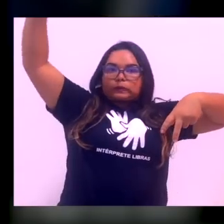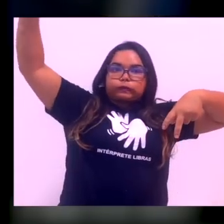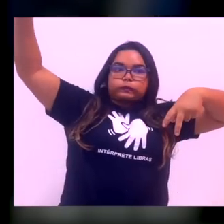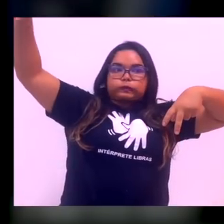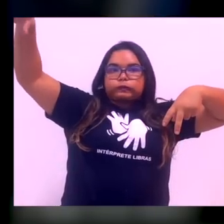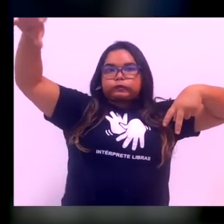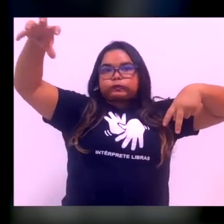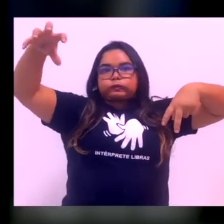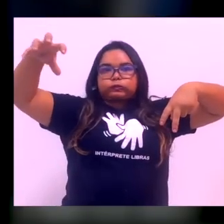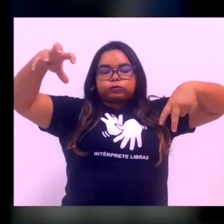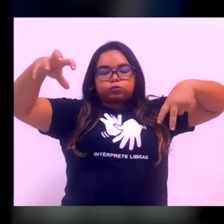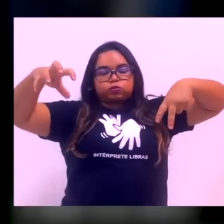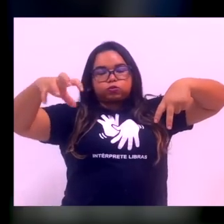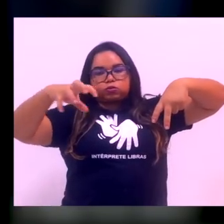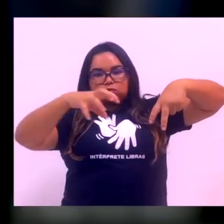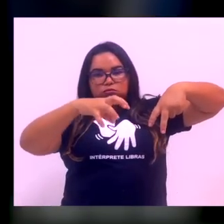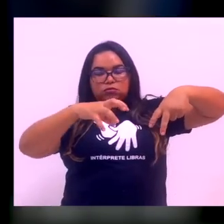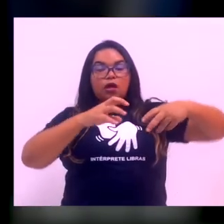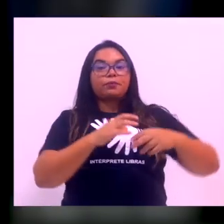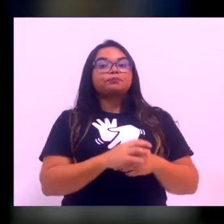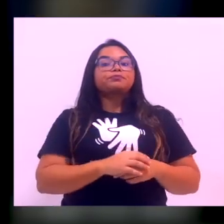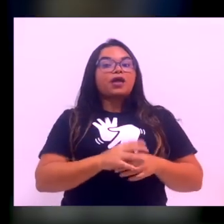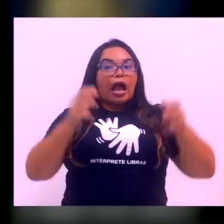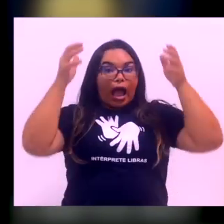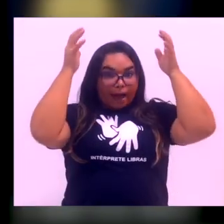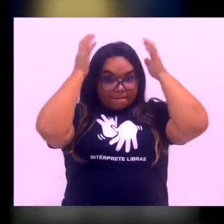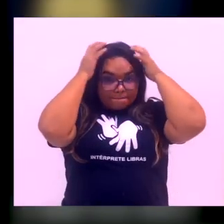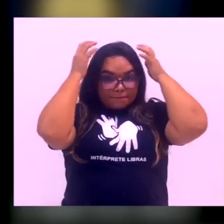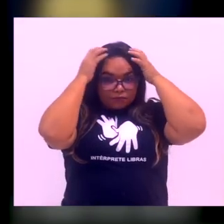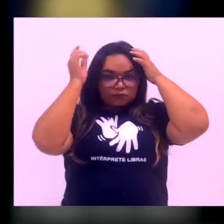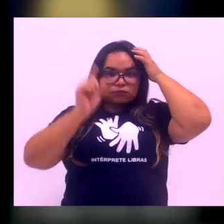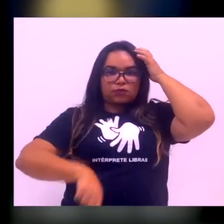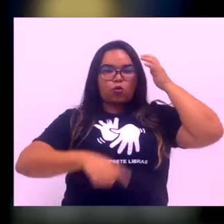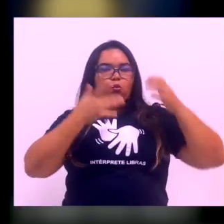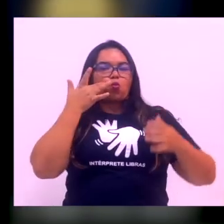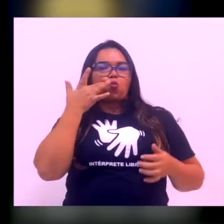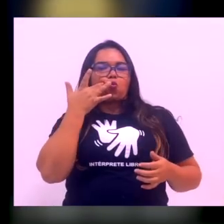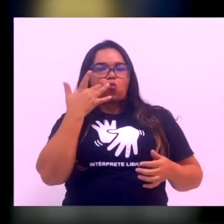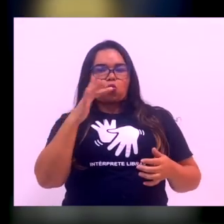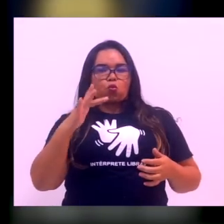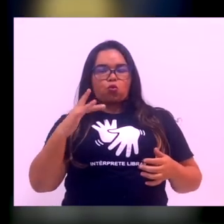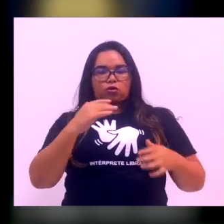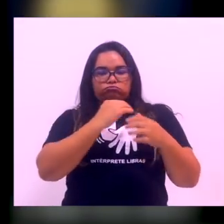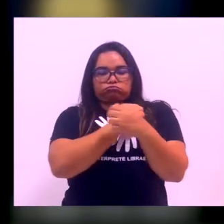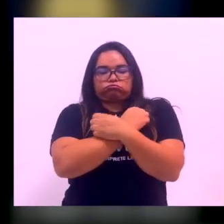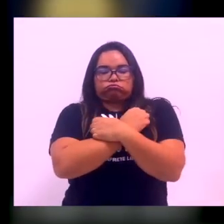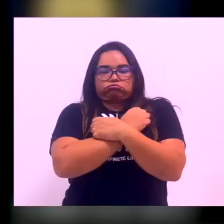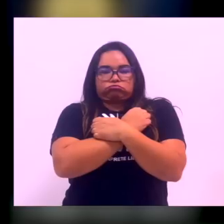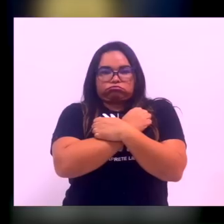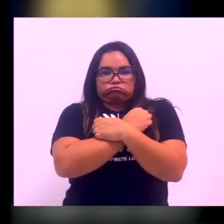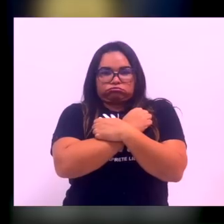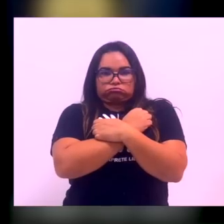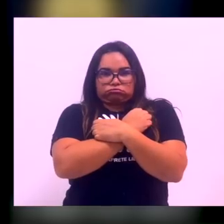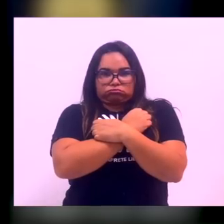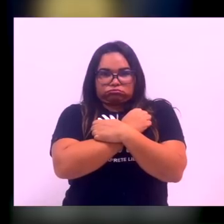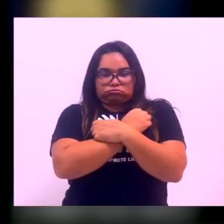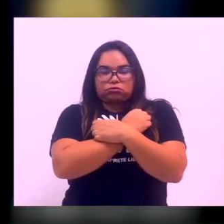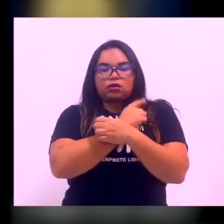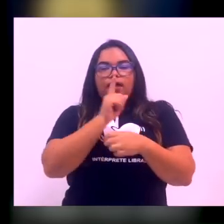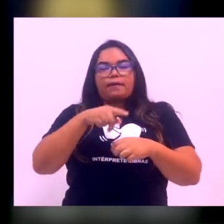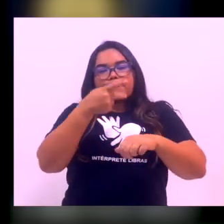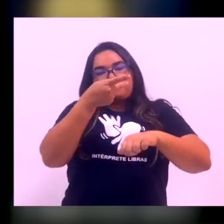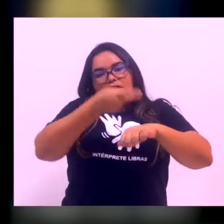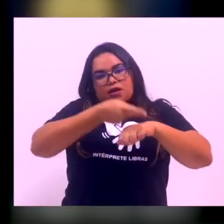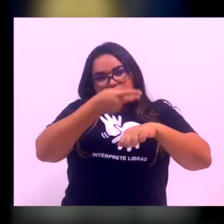E tu viste esta rocha descer. Daniel 2, versos 32 a 33. A cabeça da estátua era feita